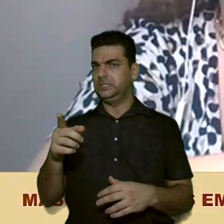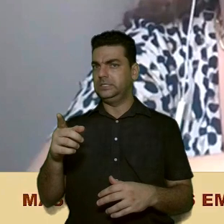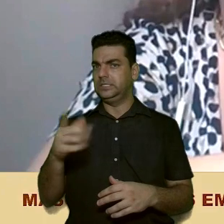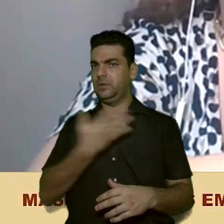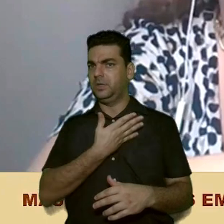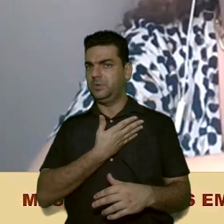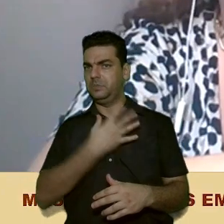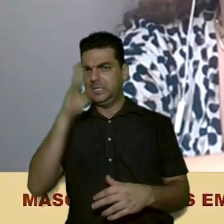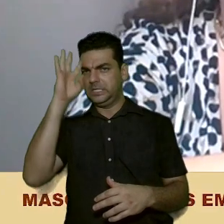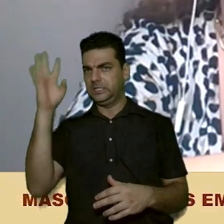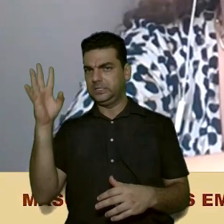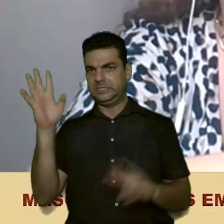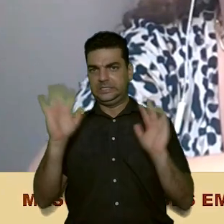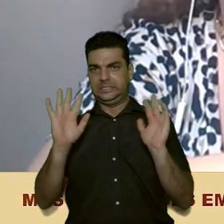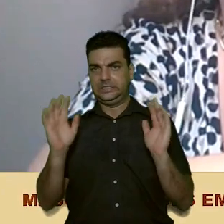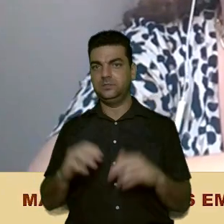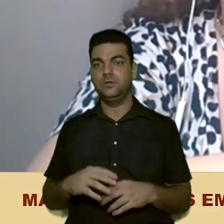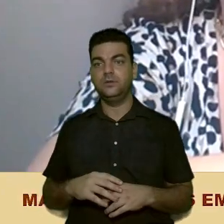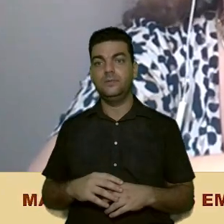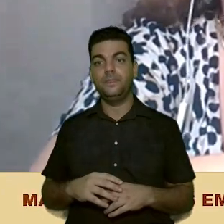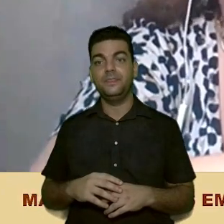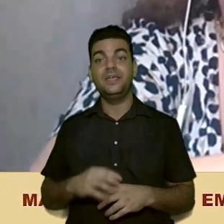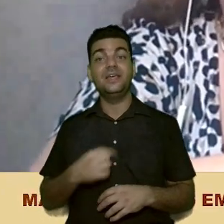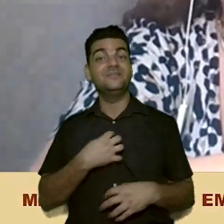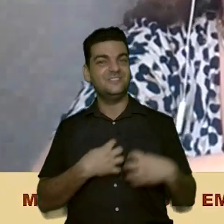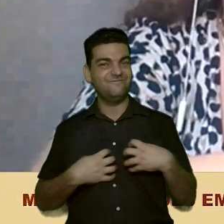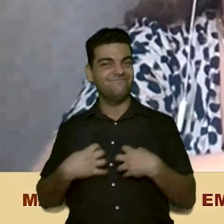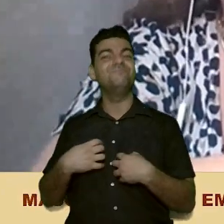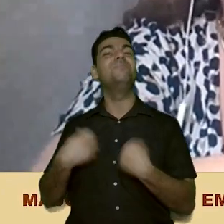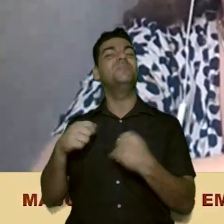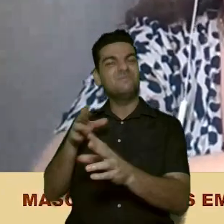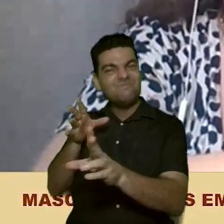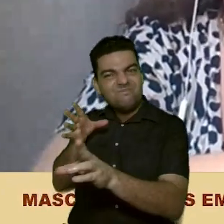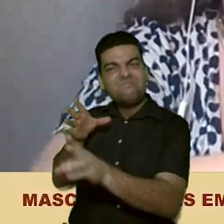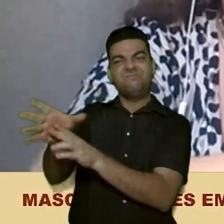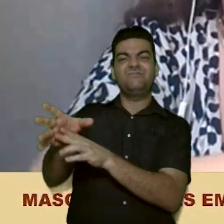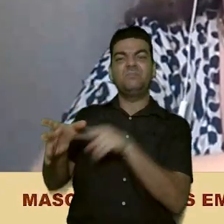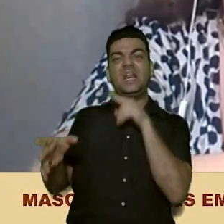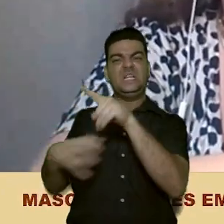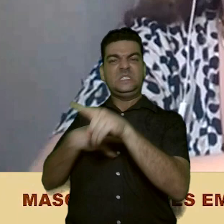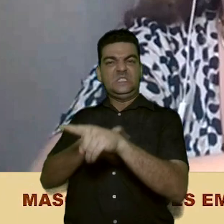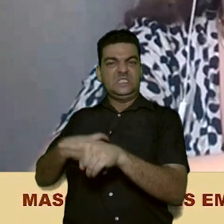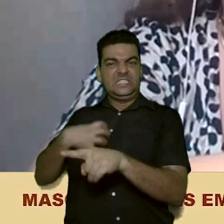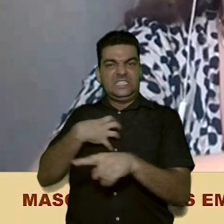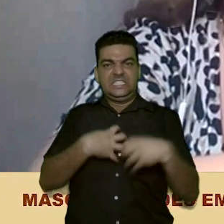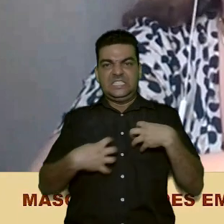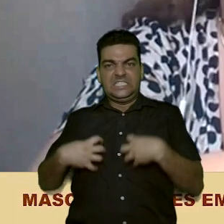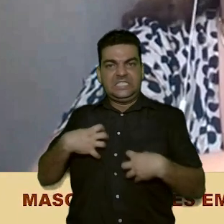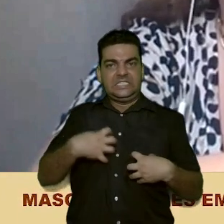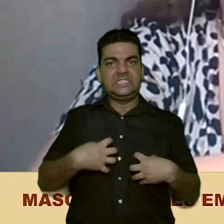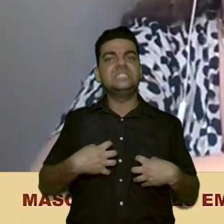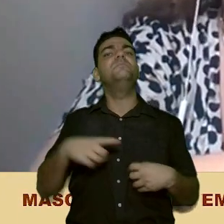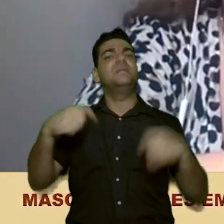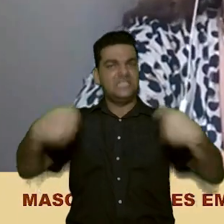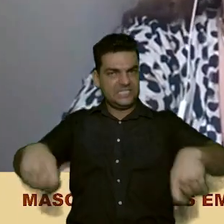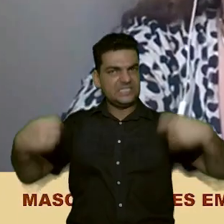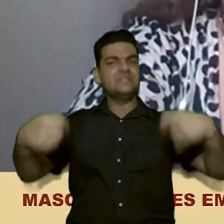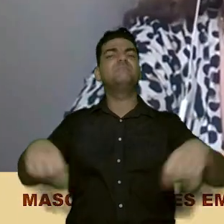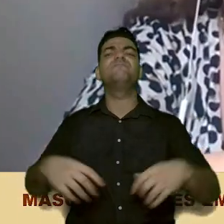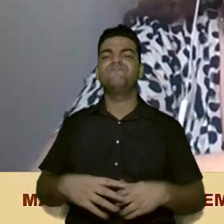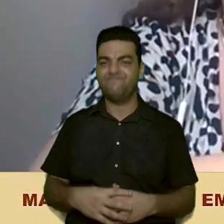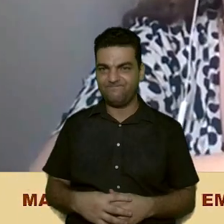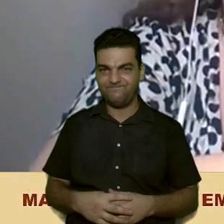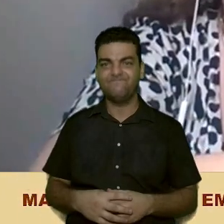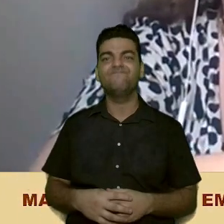aquele desconforto. É isso que a Isa falou, o desconforto. A gente tem que ter, para mudar, você vai ter que ter o desconforto, né? E você tem que